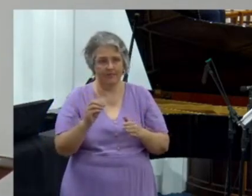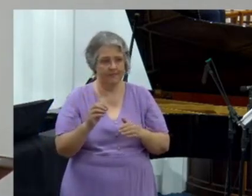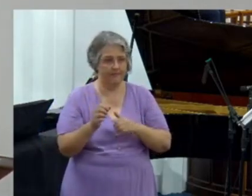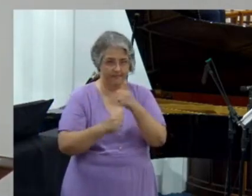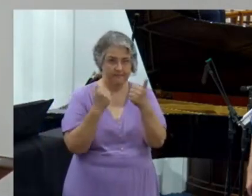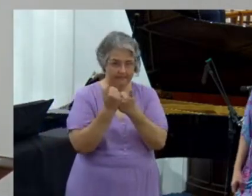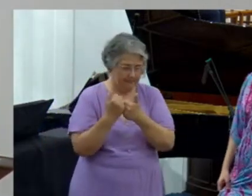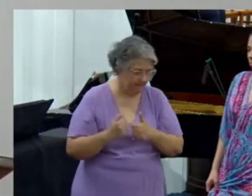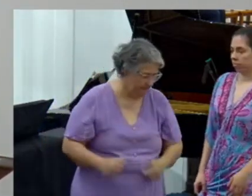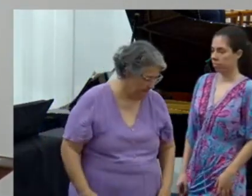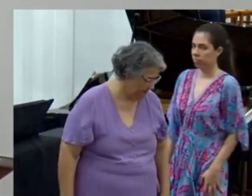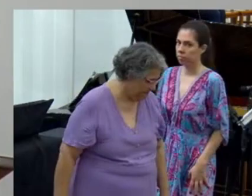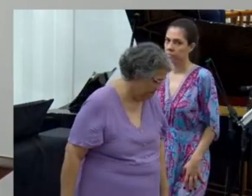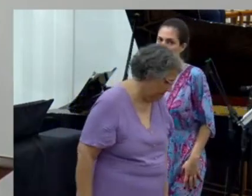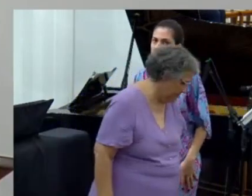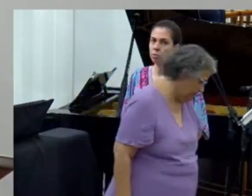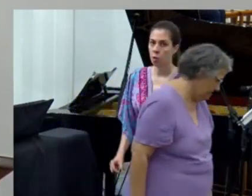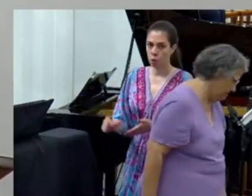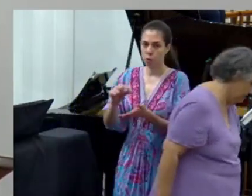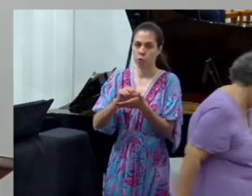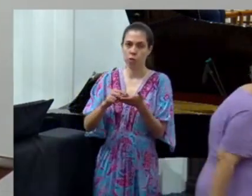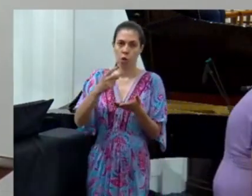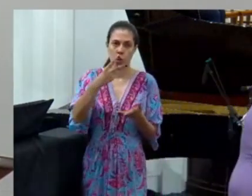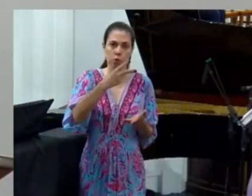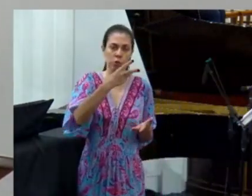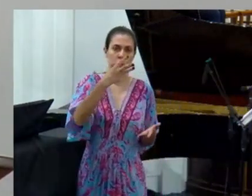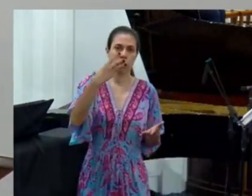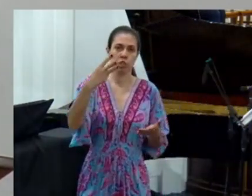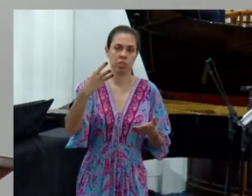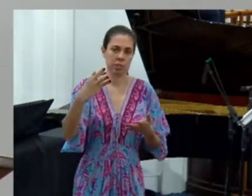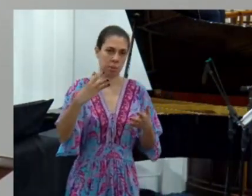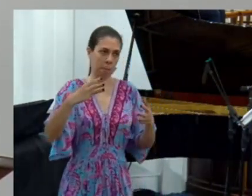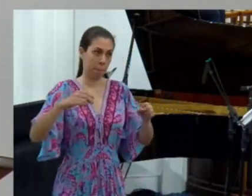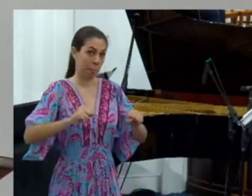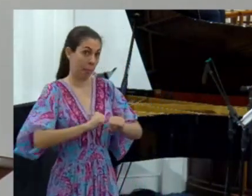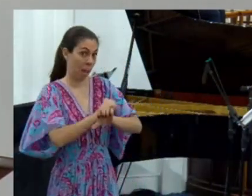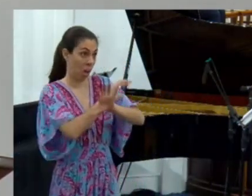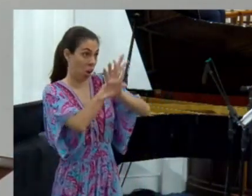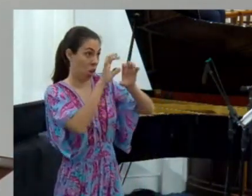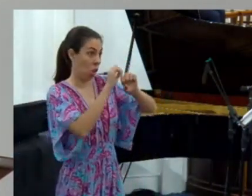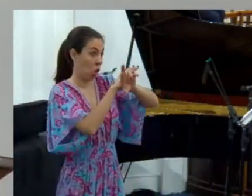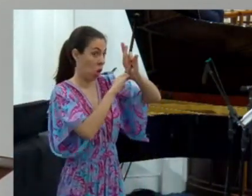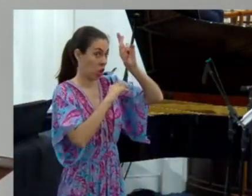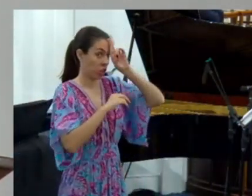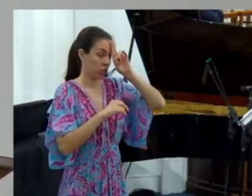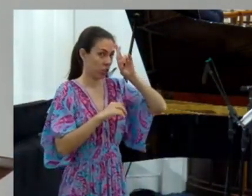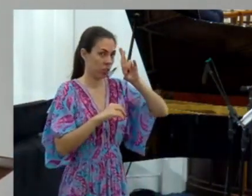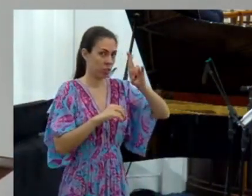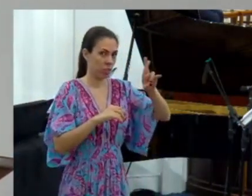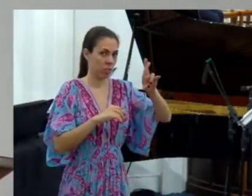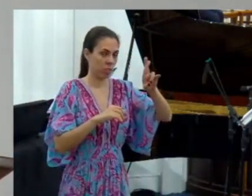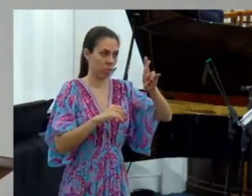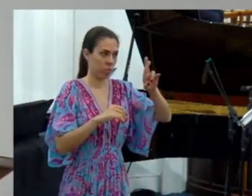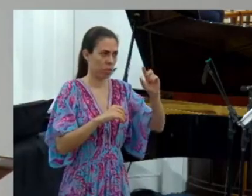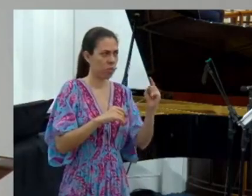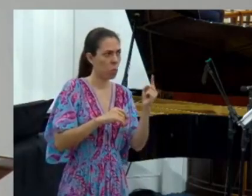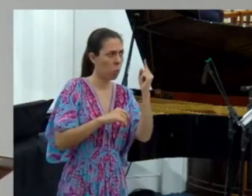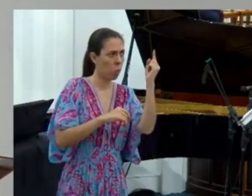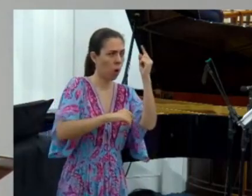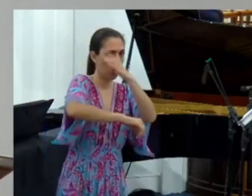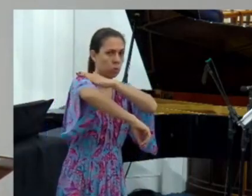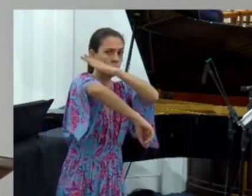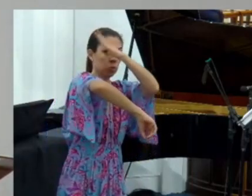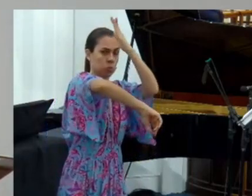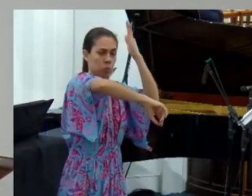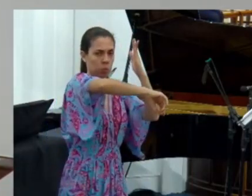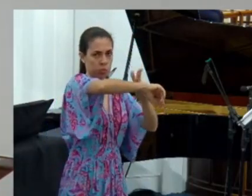Agora o versículo 23. A glória do Senhor subiu no meio da cidade e se pôs sobre o monte que está a